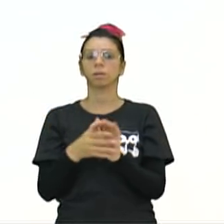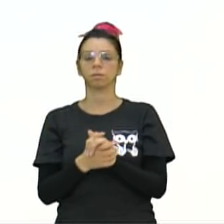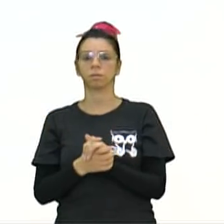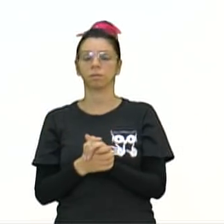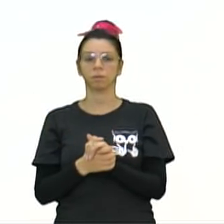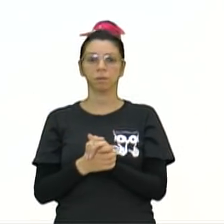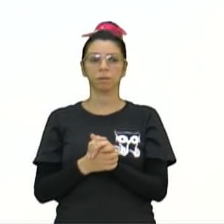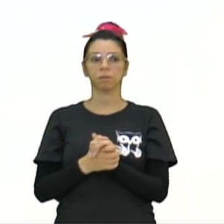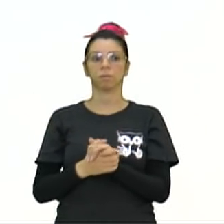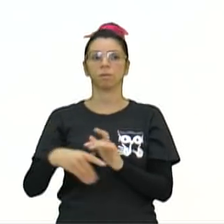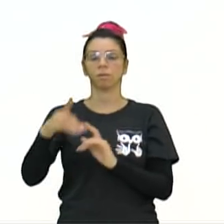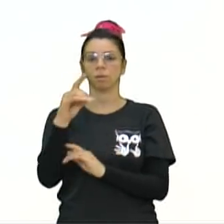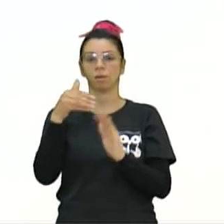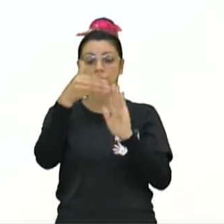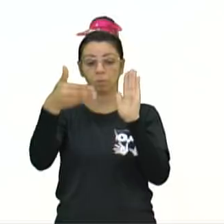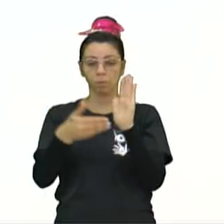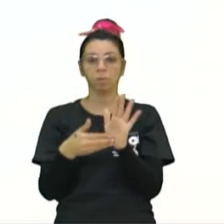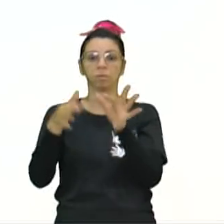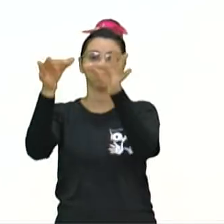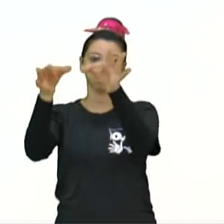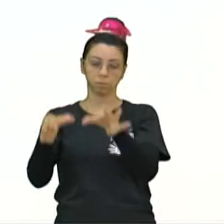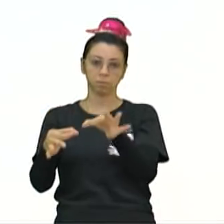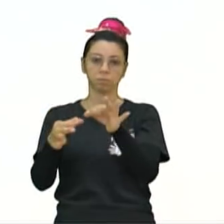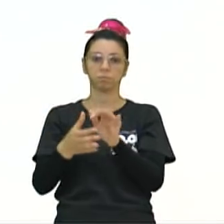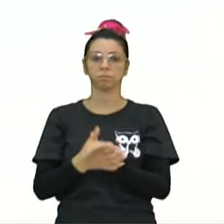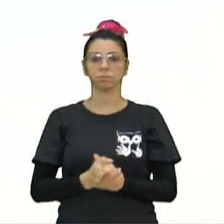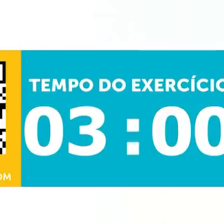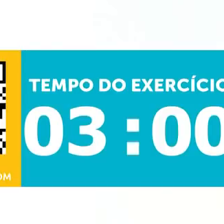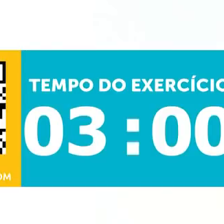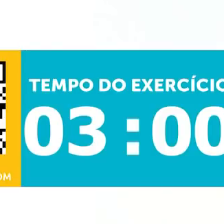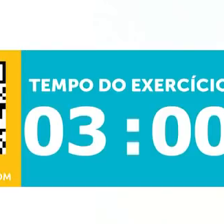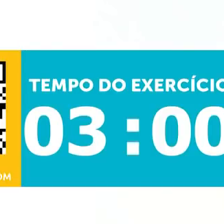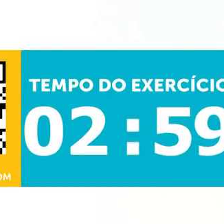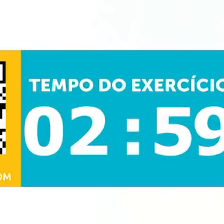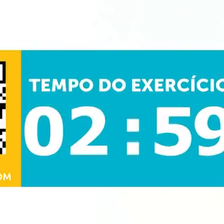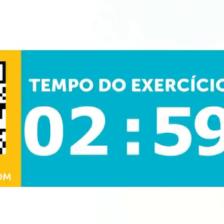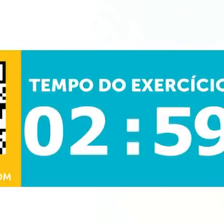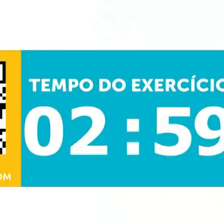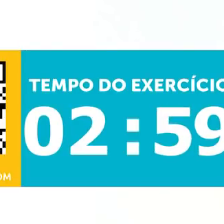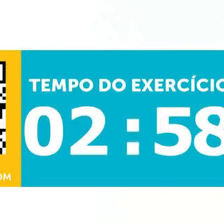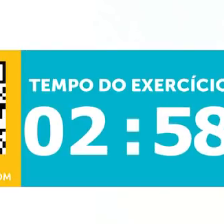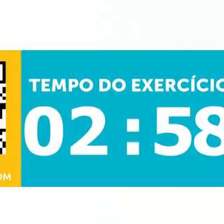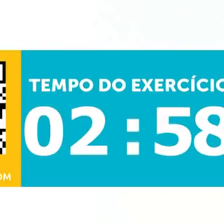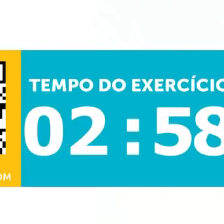estão corretas. Escolham qual alternativa mais apropriada.